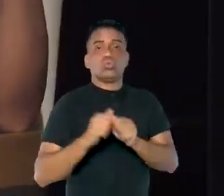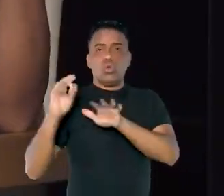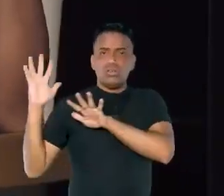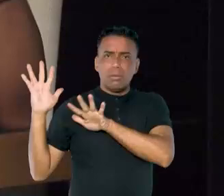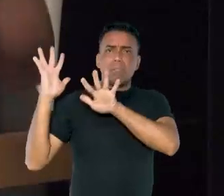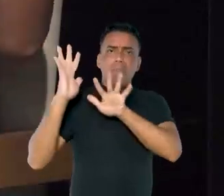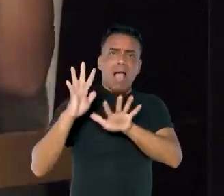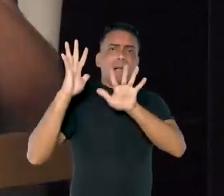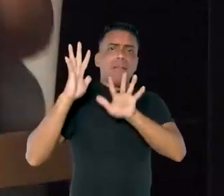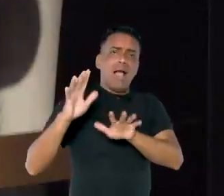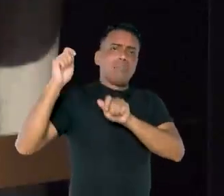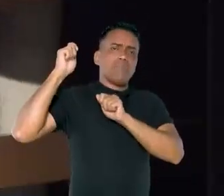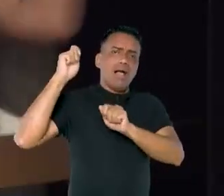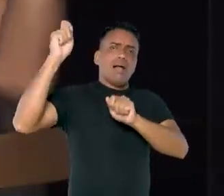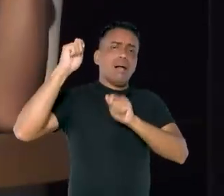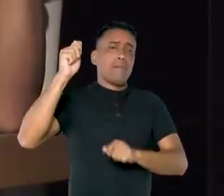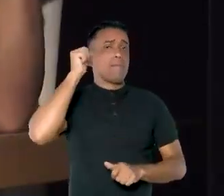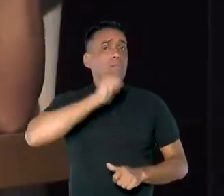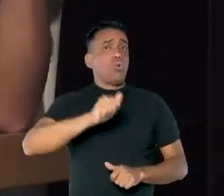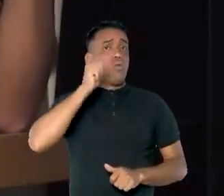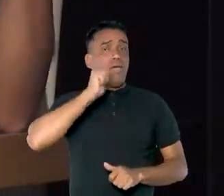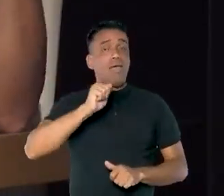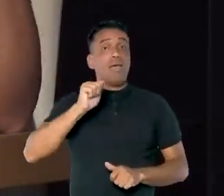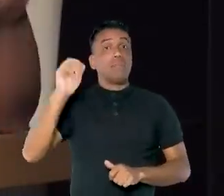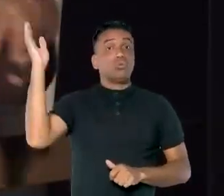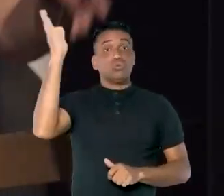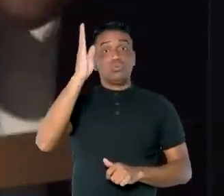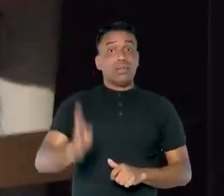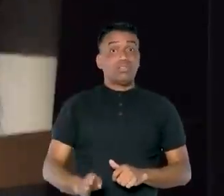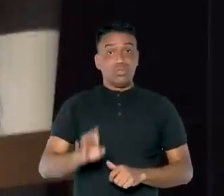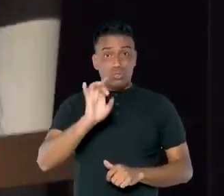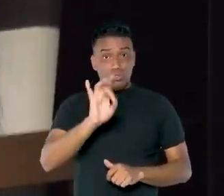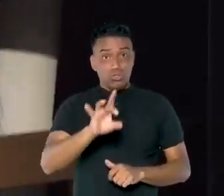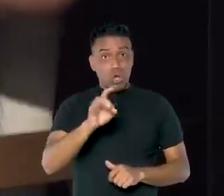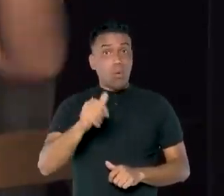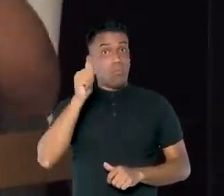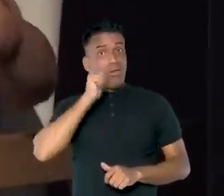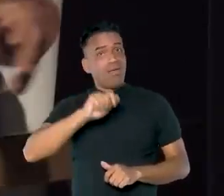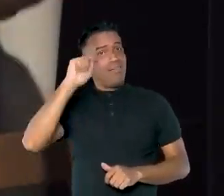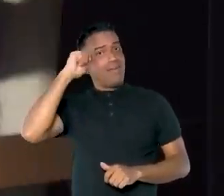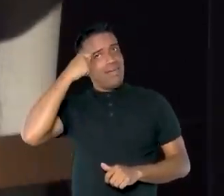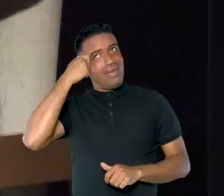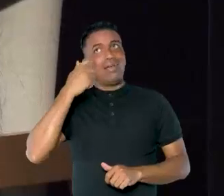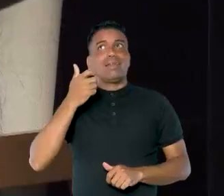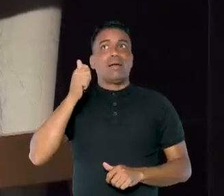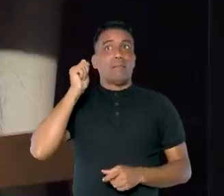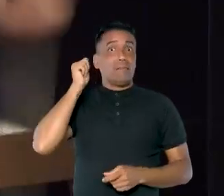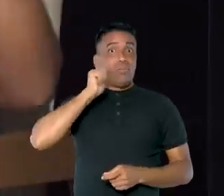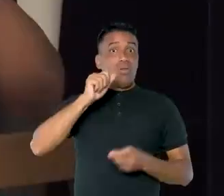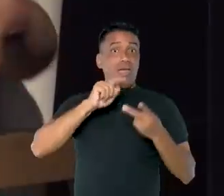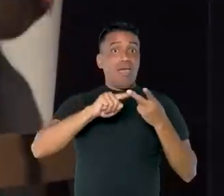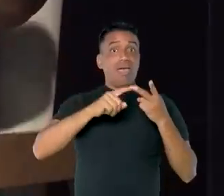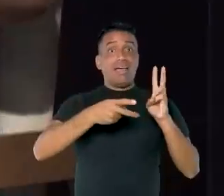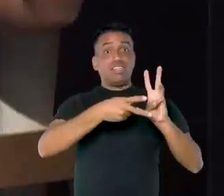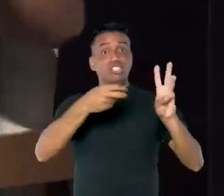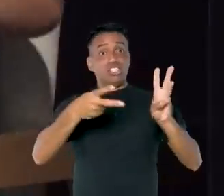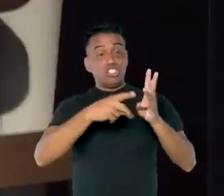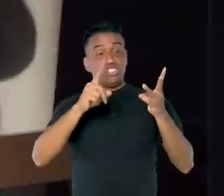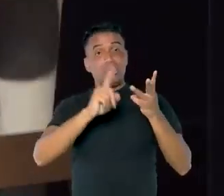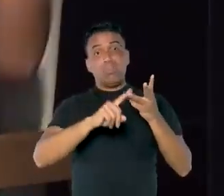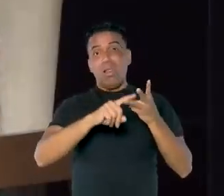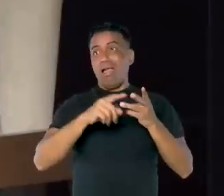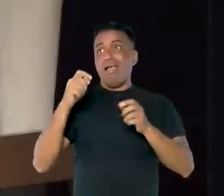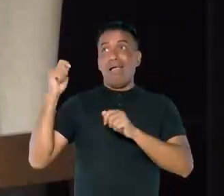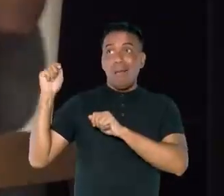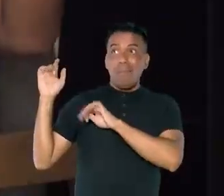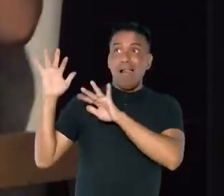mulheres poderia ter marcha das mulheres do Brasil, não só marcha das mulheres negras, não só marcha das mulheres indígenas, não só marcha, mas é